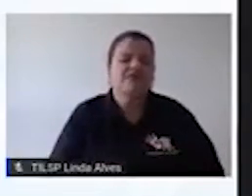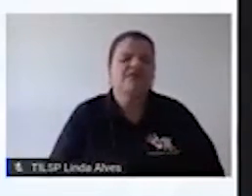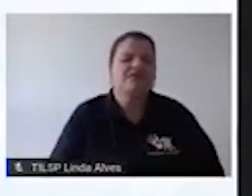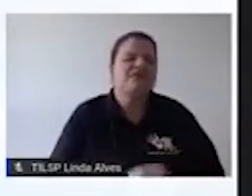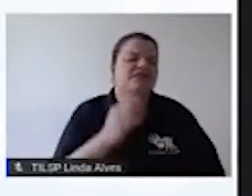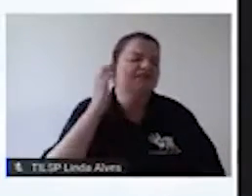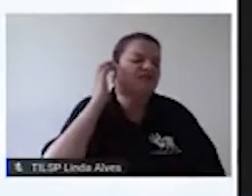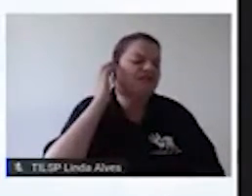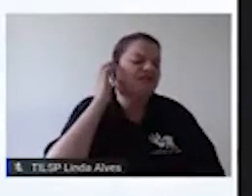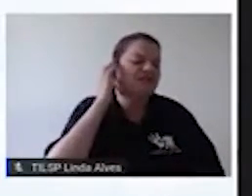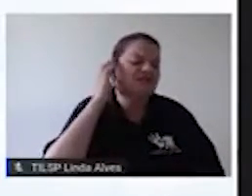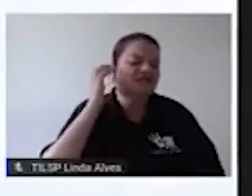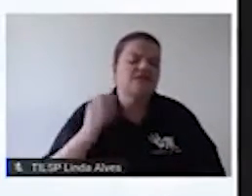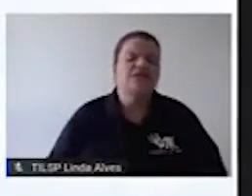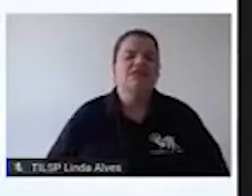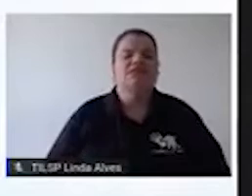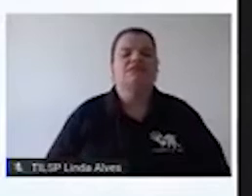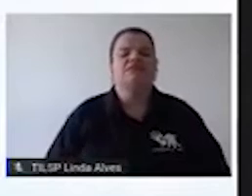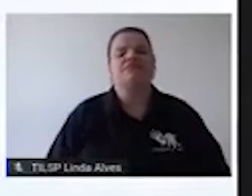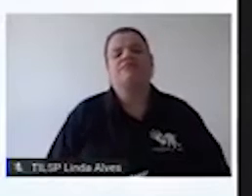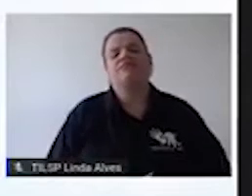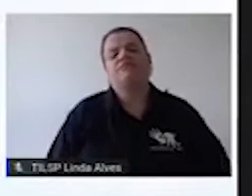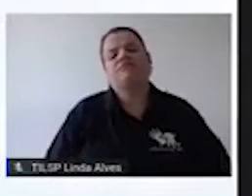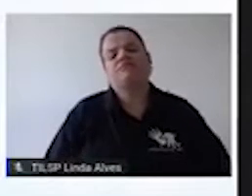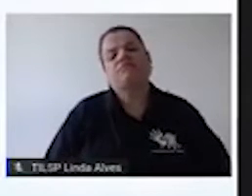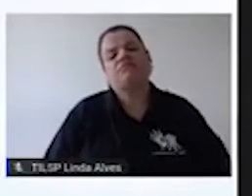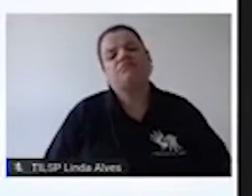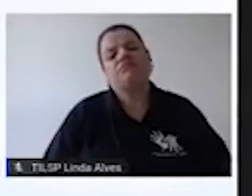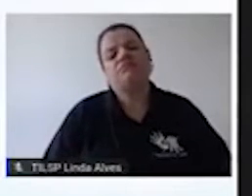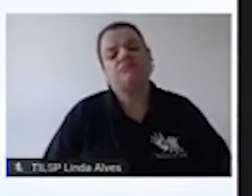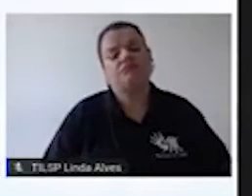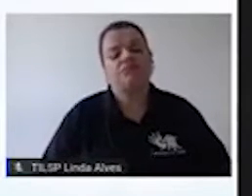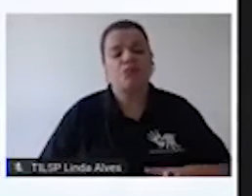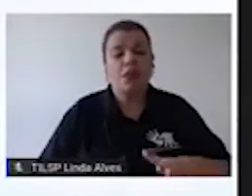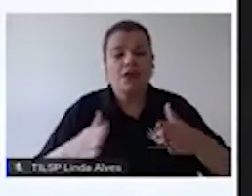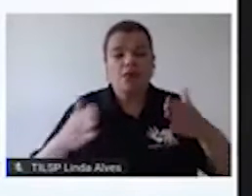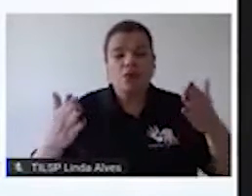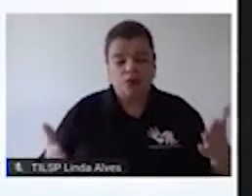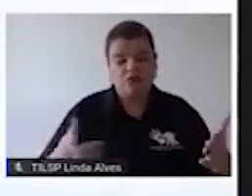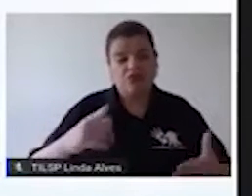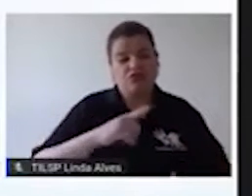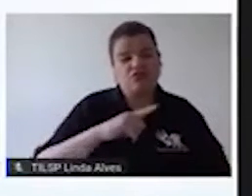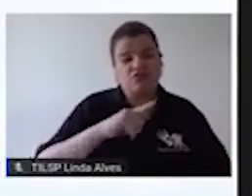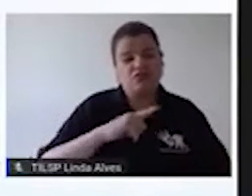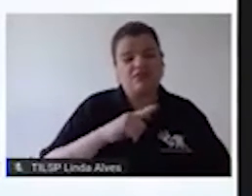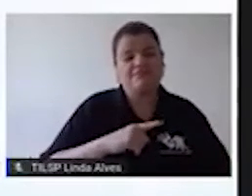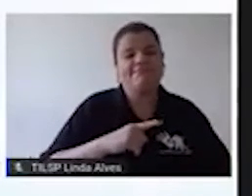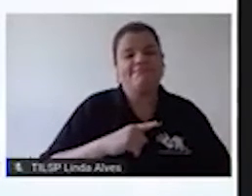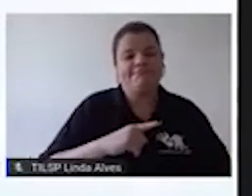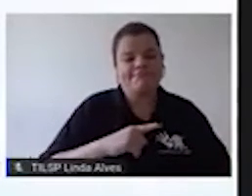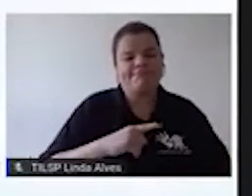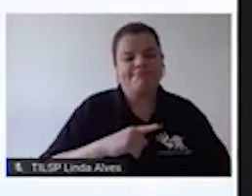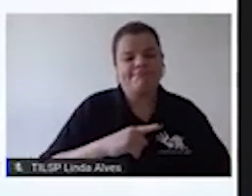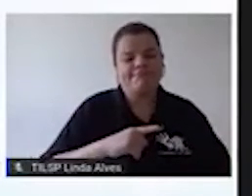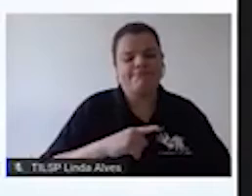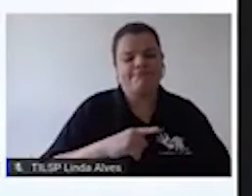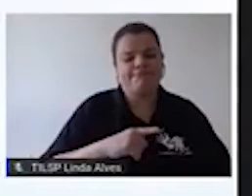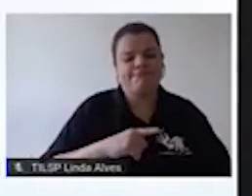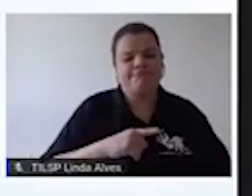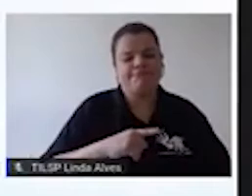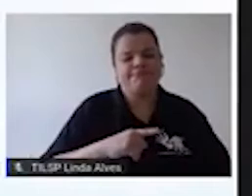linha. Quando a gente tem uma condição como essa, de novo,